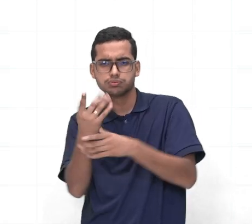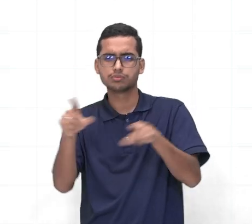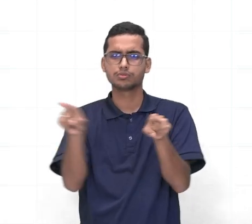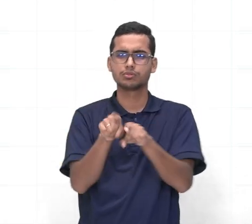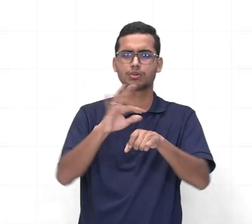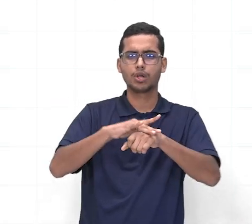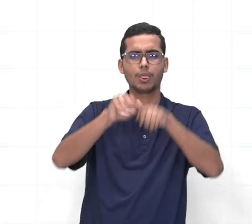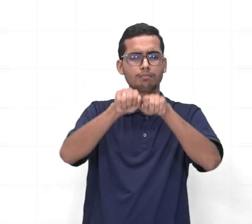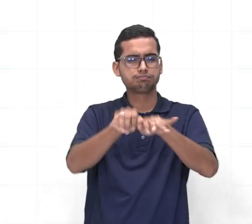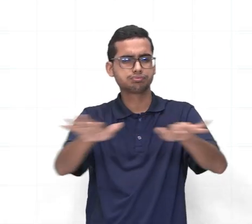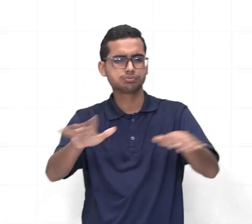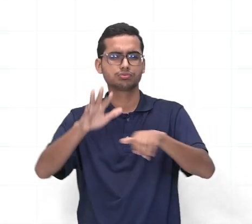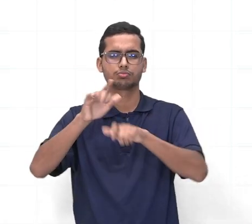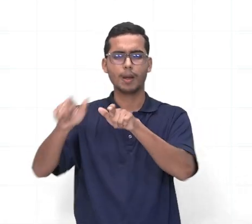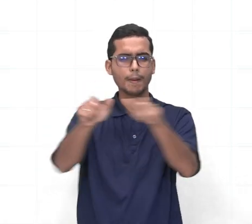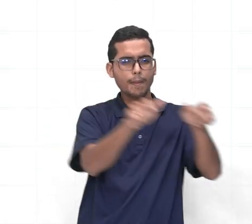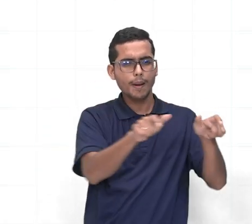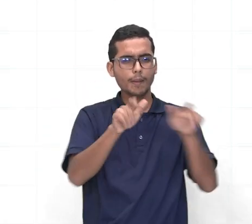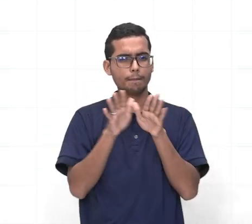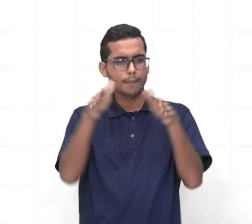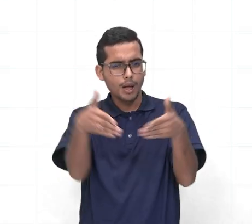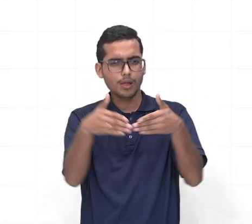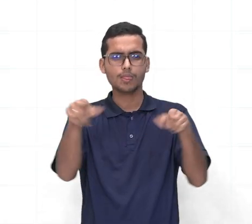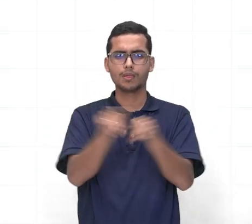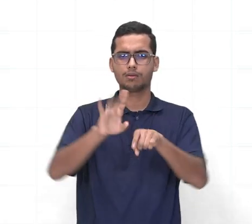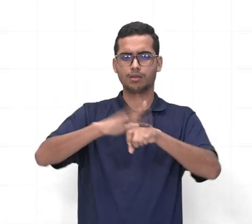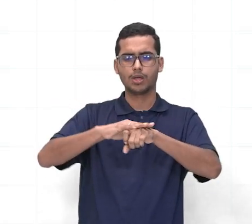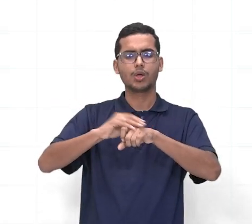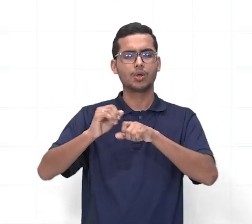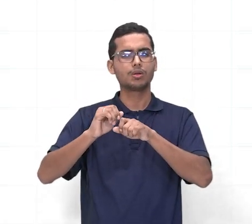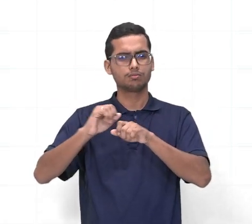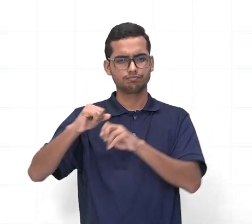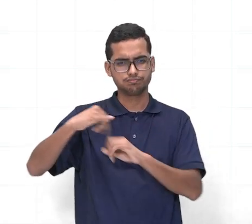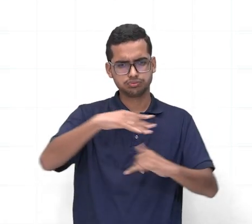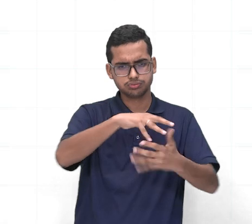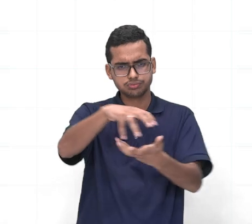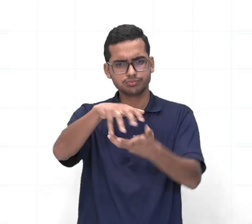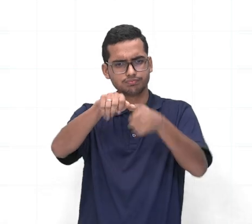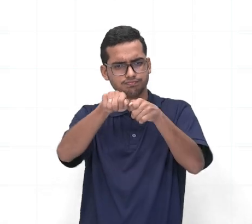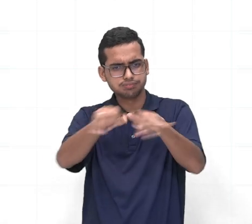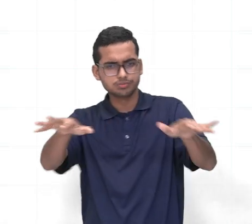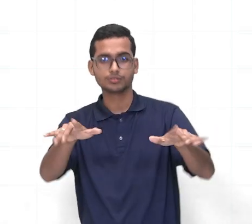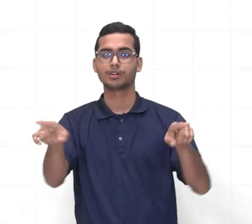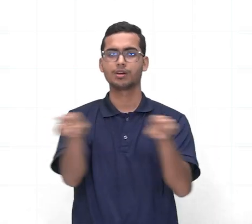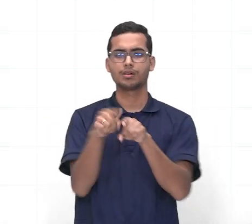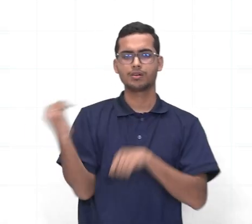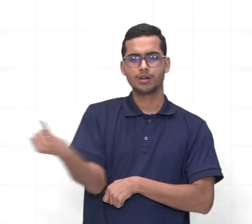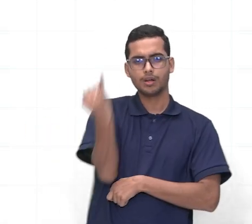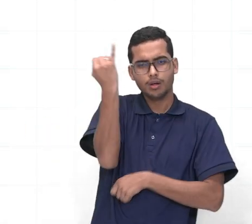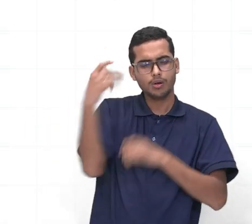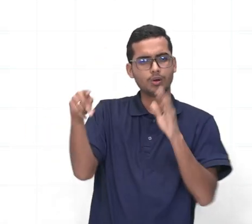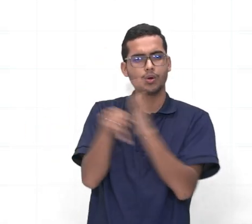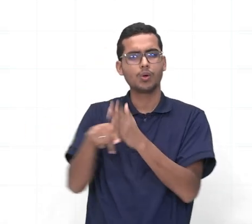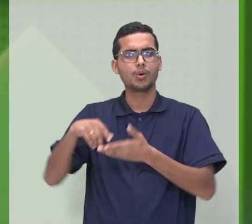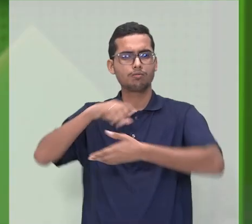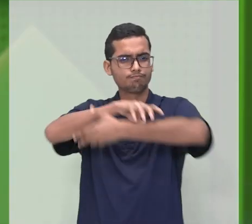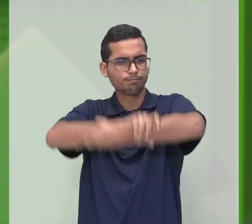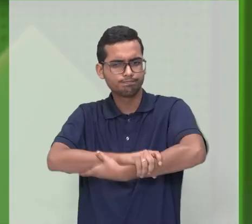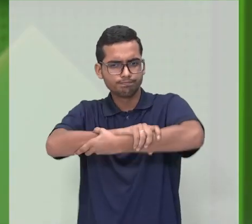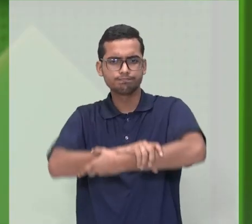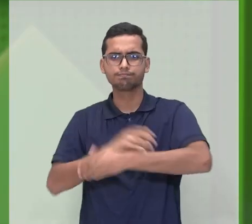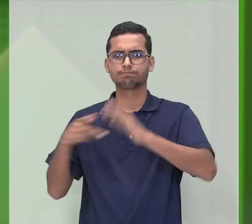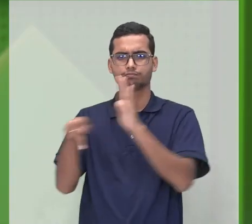endemias, epidemias e pandemias. E da importância da colaboração internacional. Então,